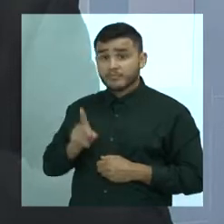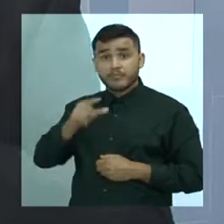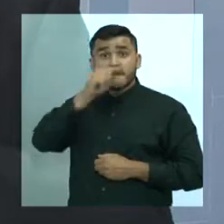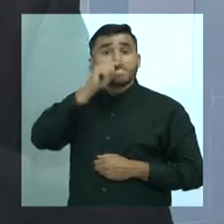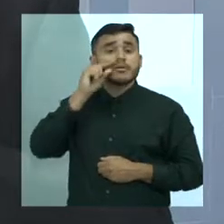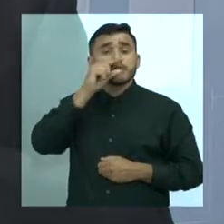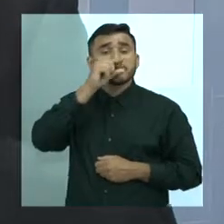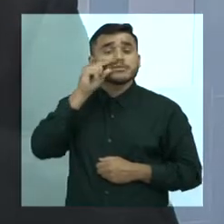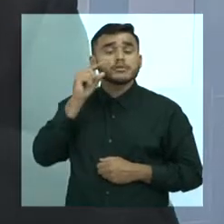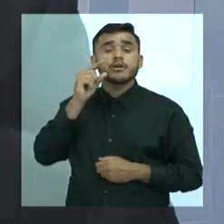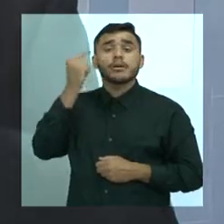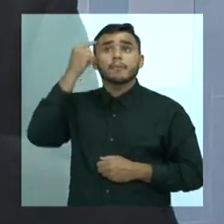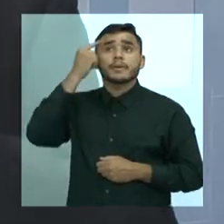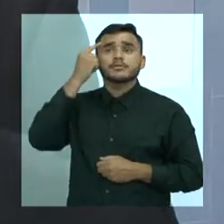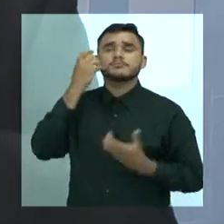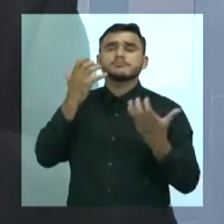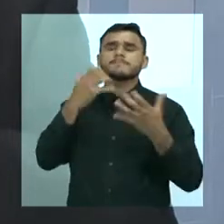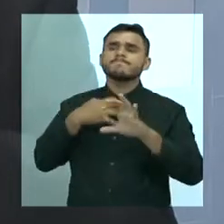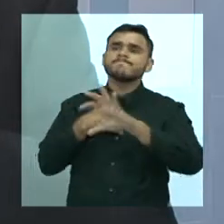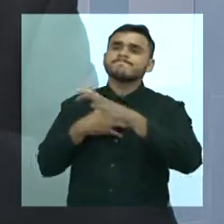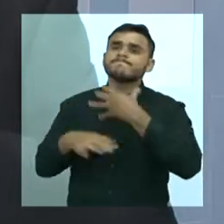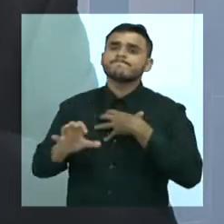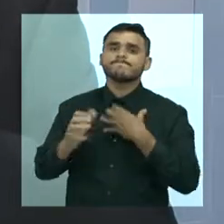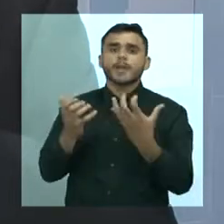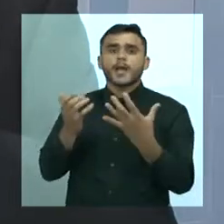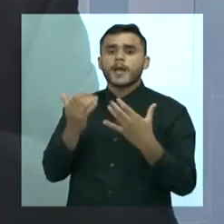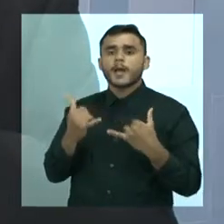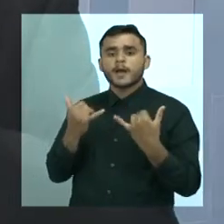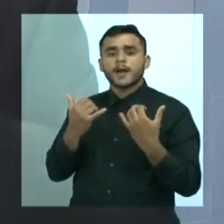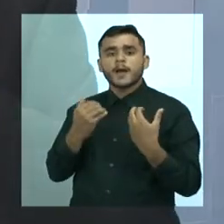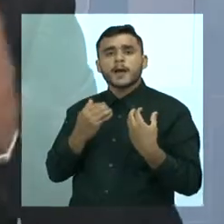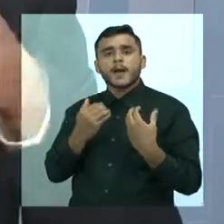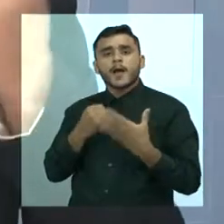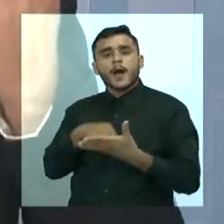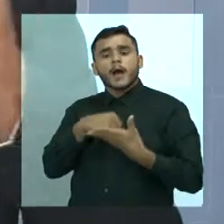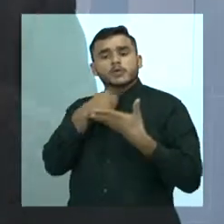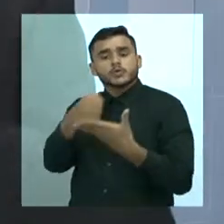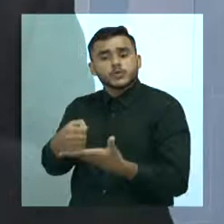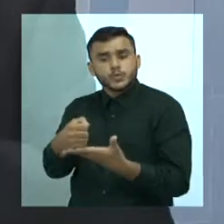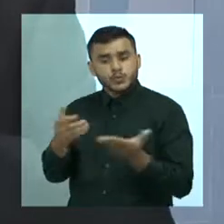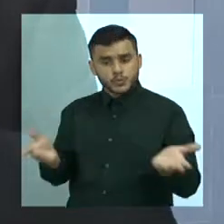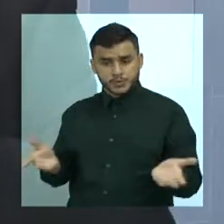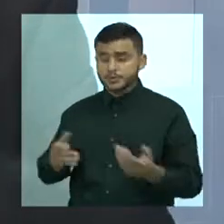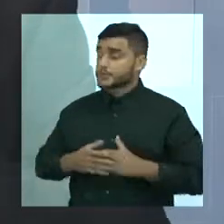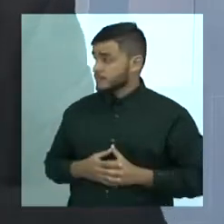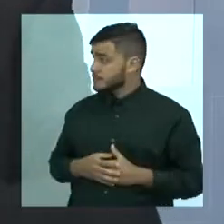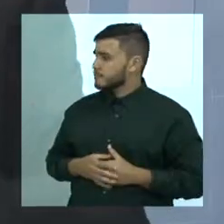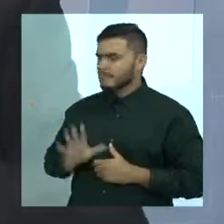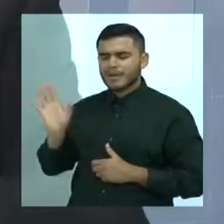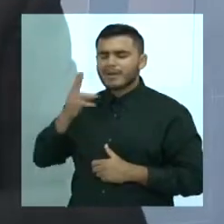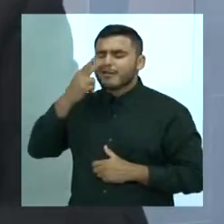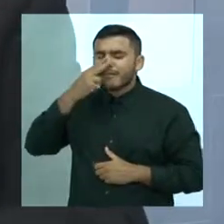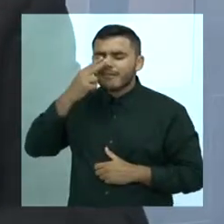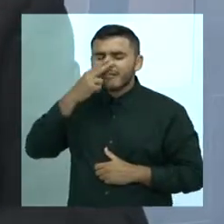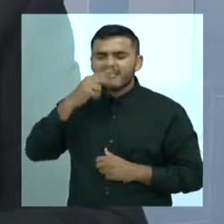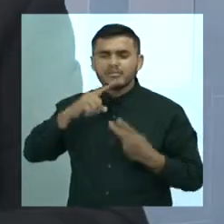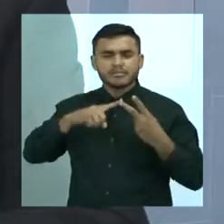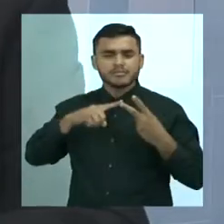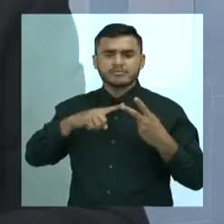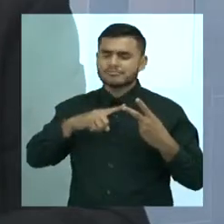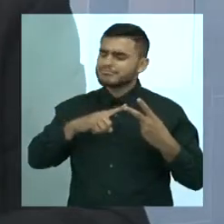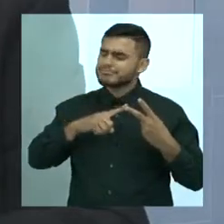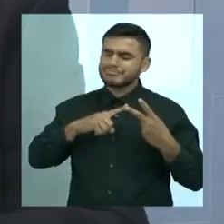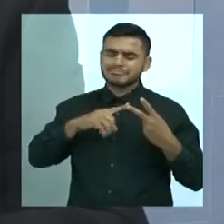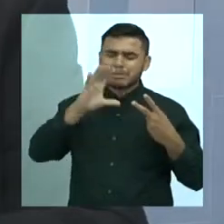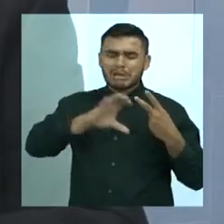de ajudar o próximo. Quando eu falo uma visão cristã, isso aí ultrapassa ser evangélico, católico, espírita